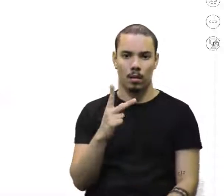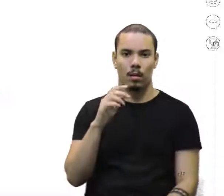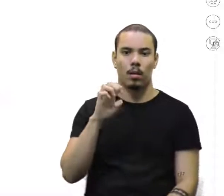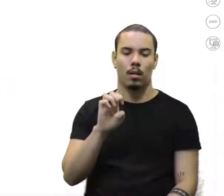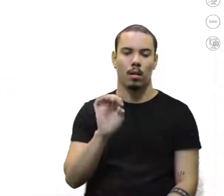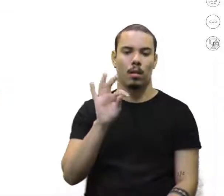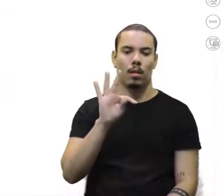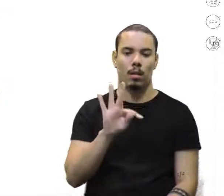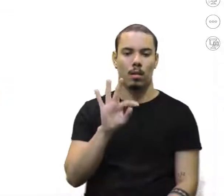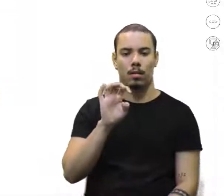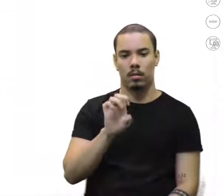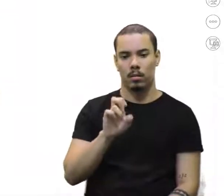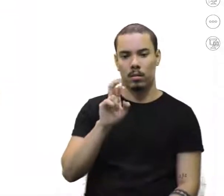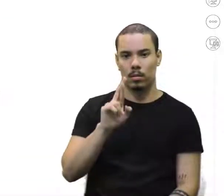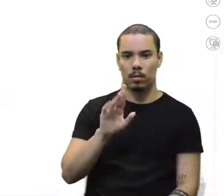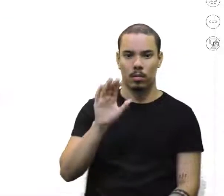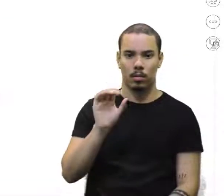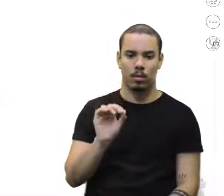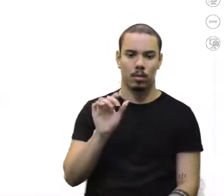heterogênea,